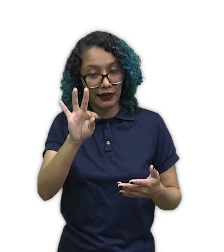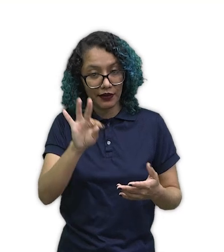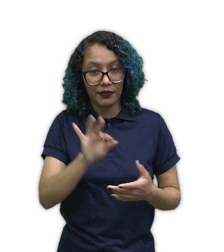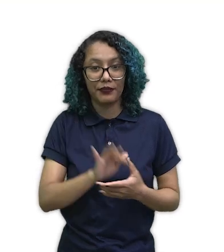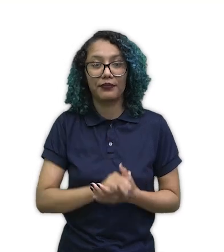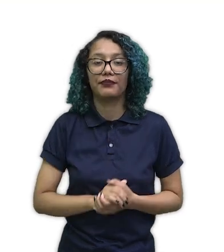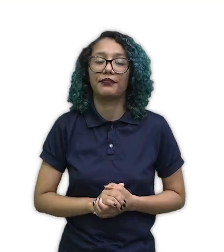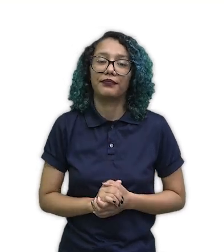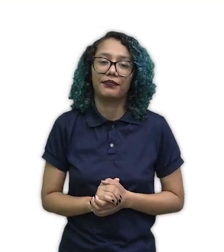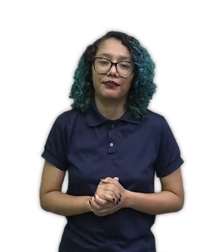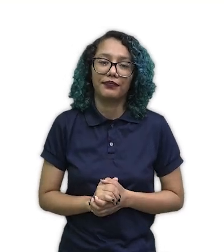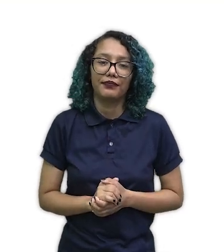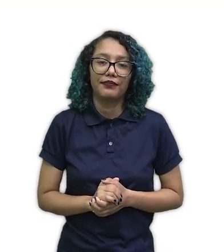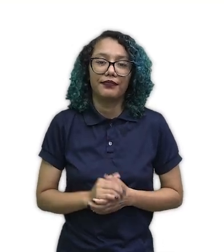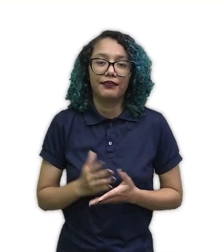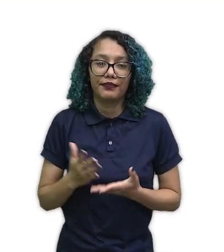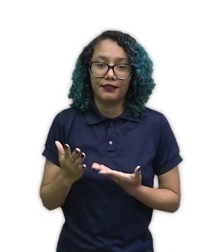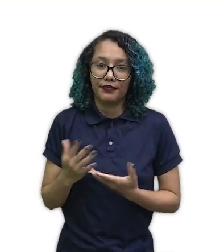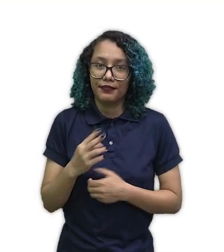a 3